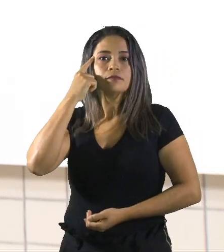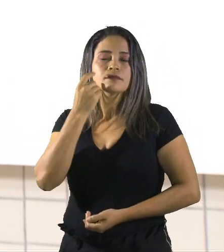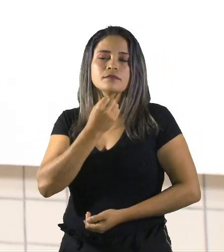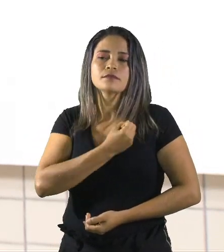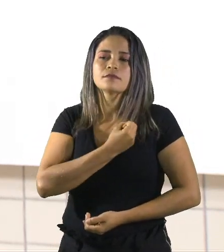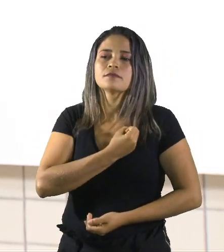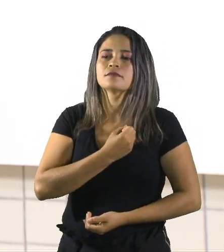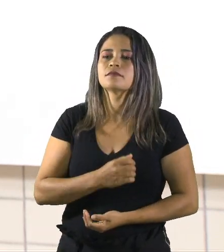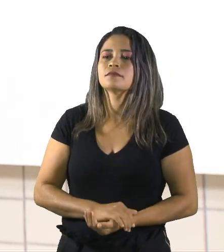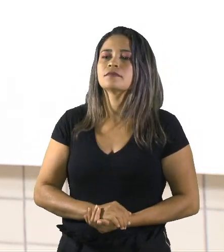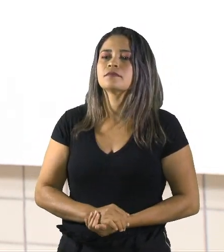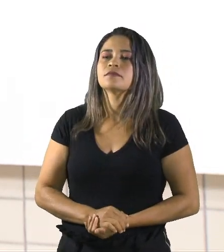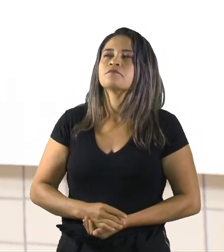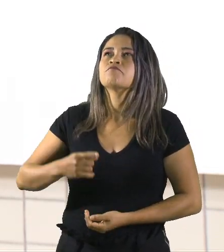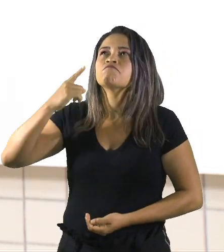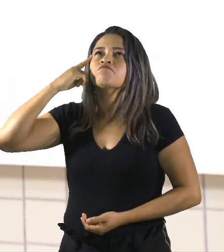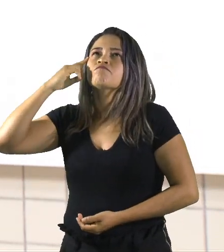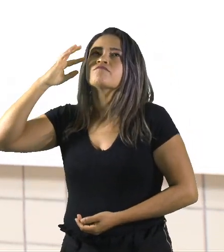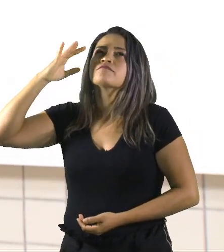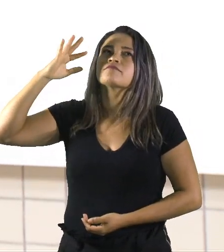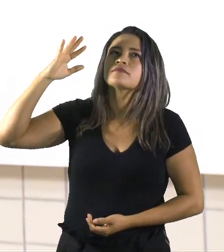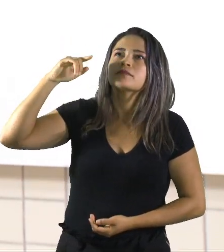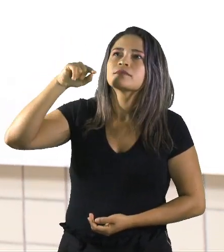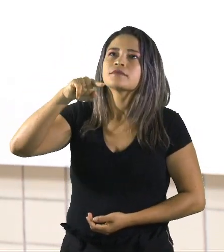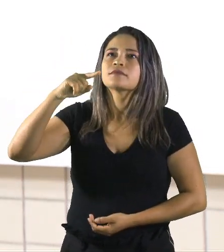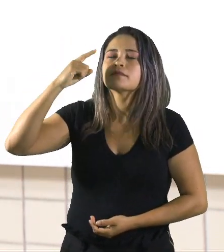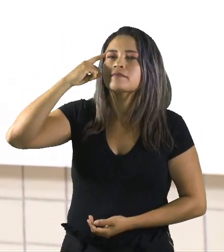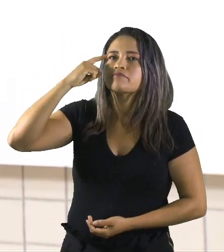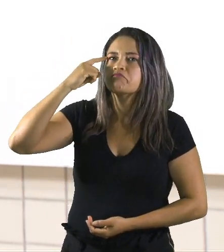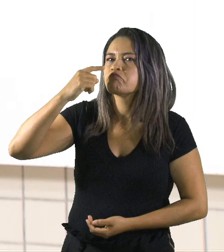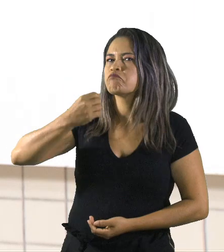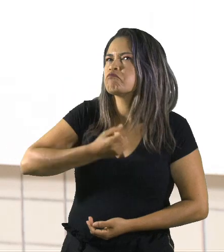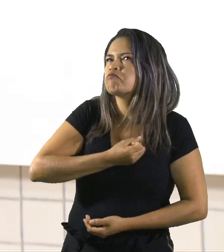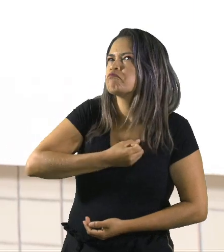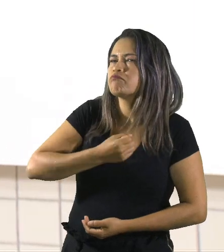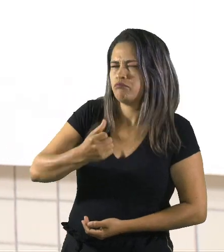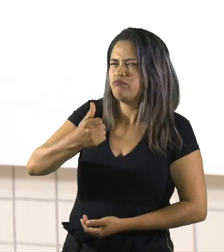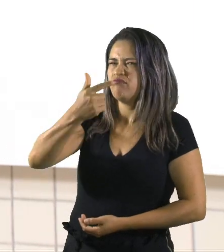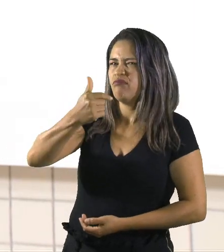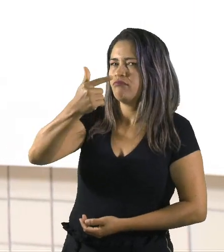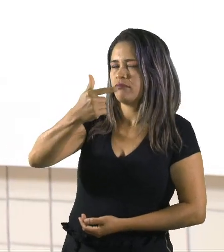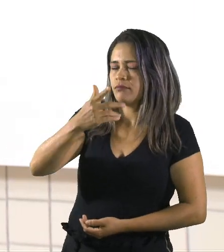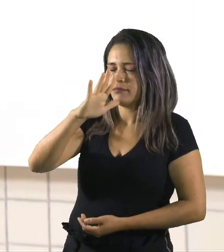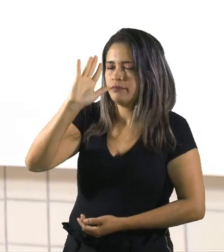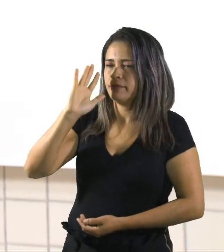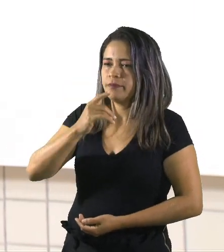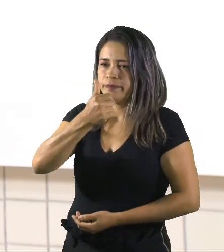Vamos fazer o seguinte, imagine que você tenha pensado no número 12. Então,